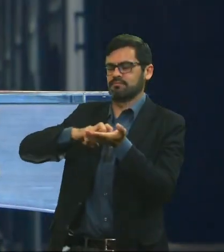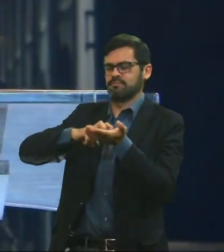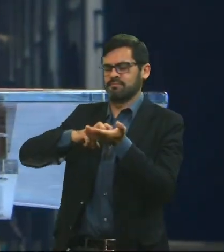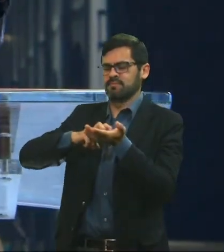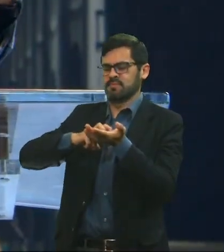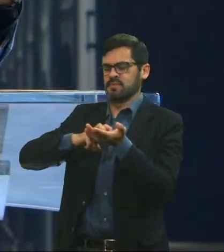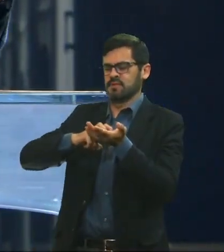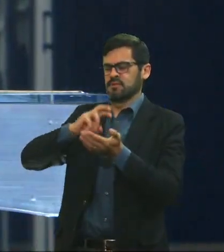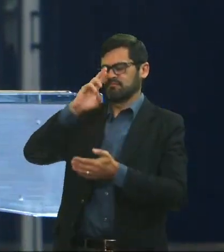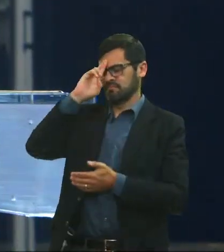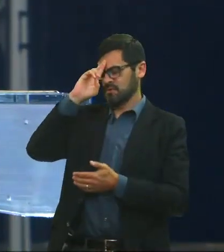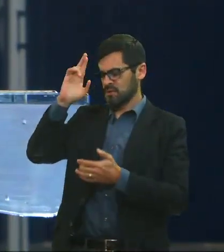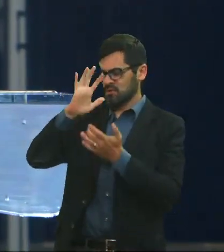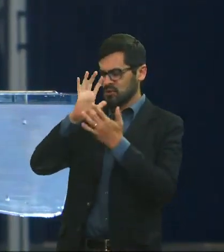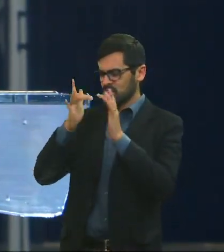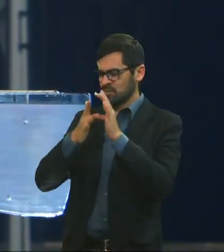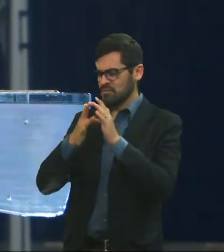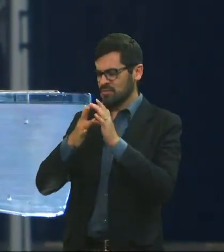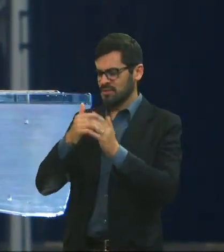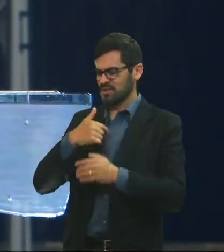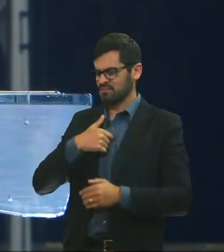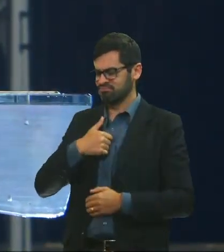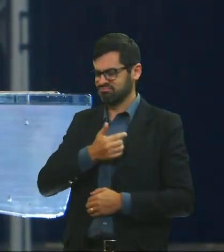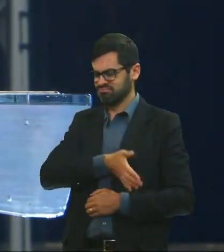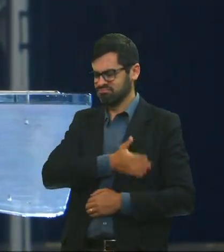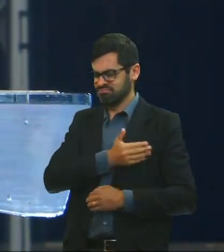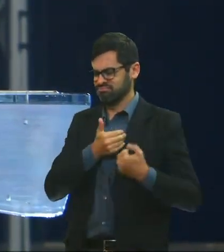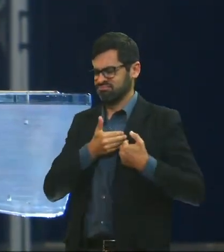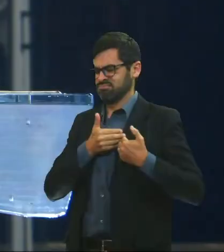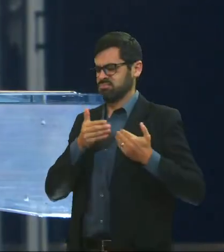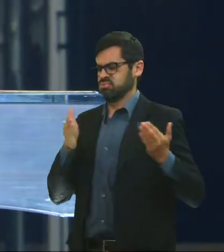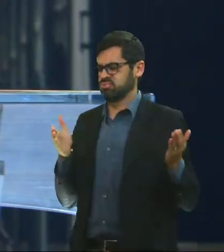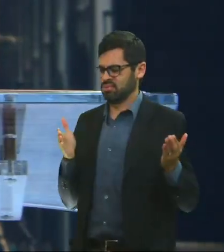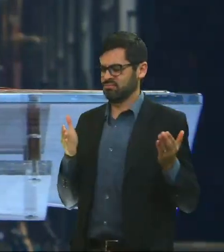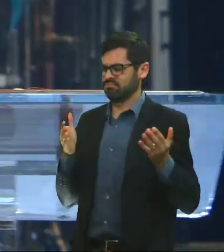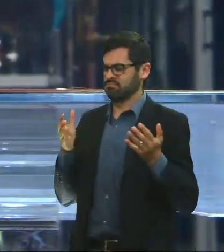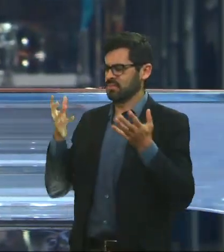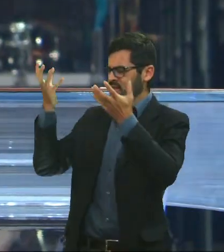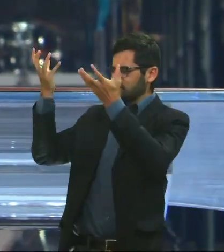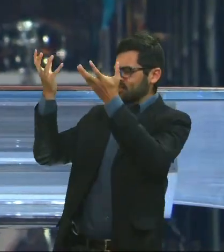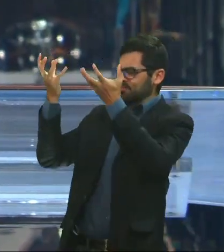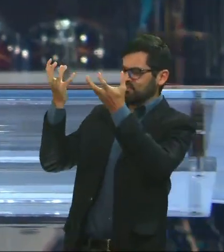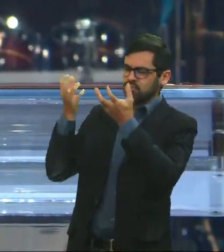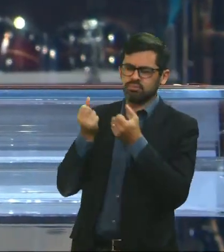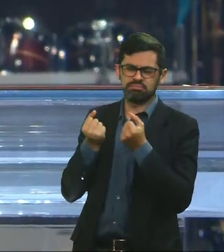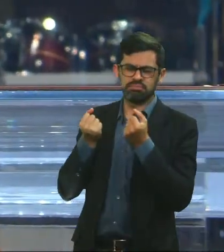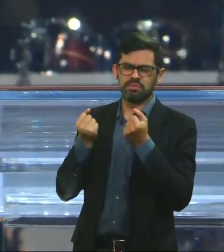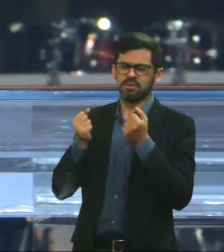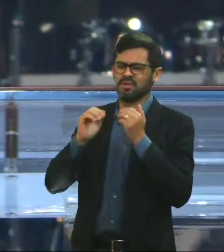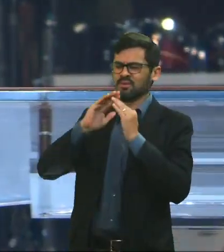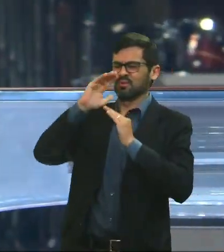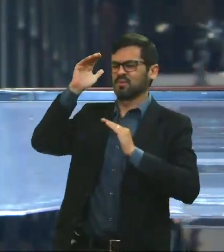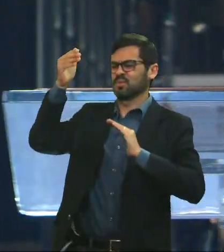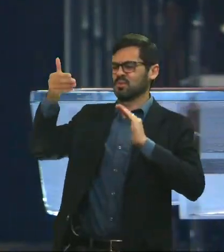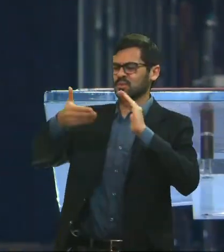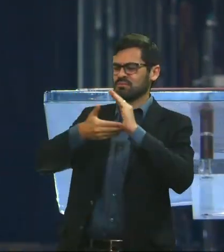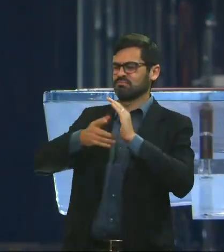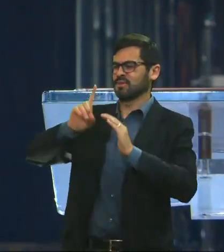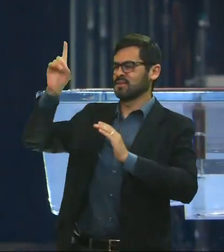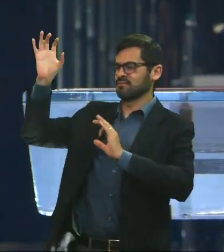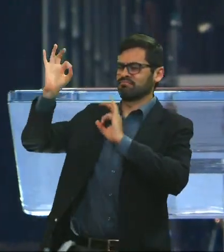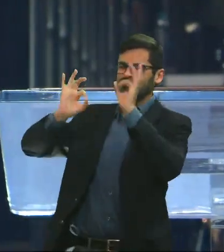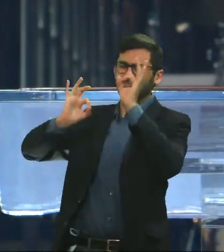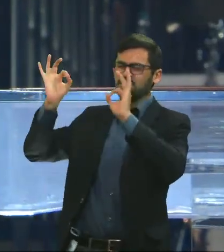Senhor Jesus, abra meu coração para receber tudo aquilo que o Senhor tem para a